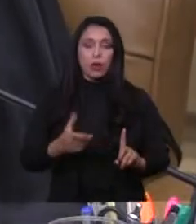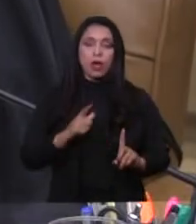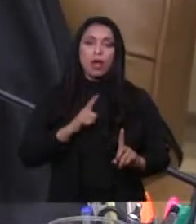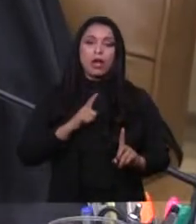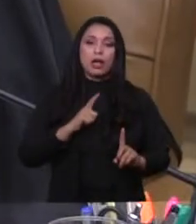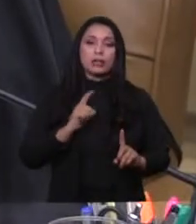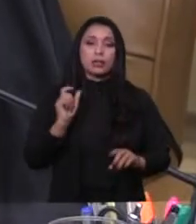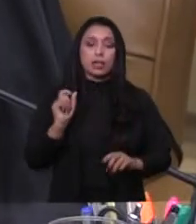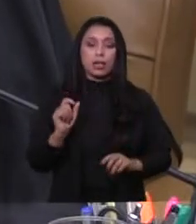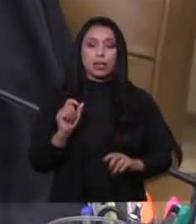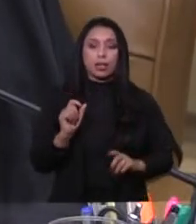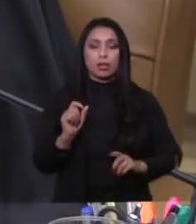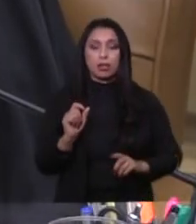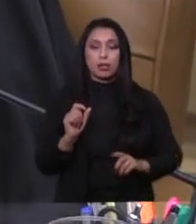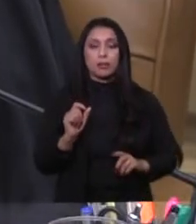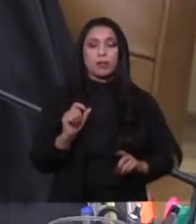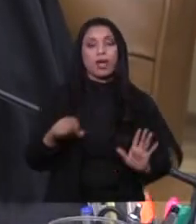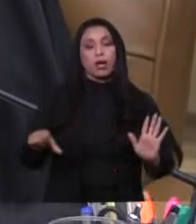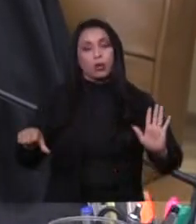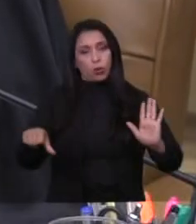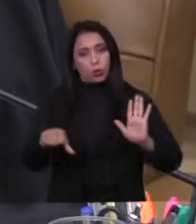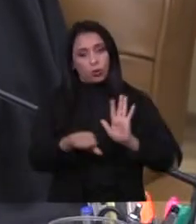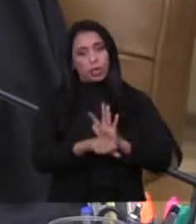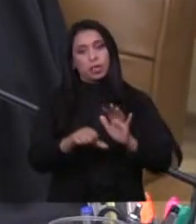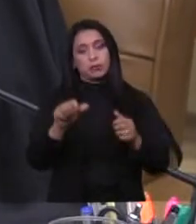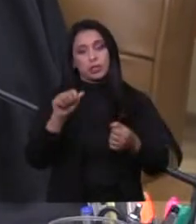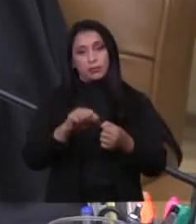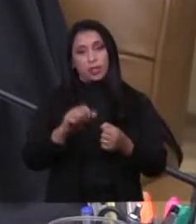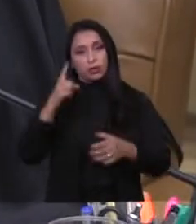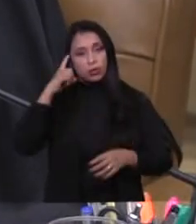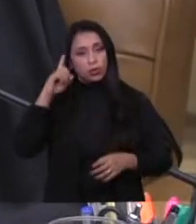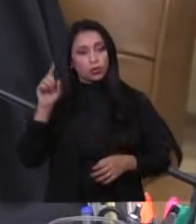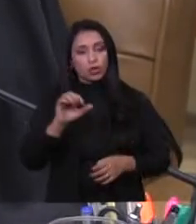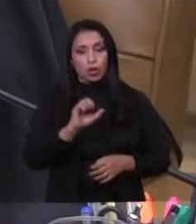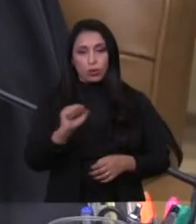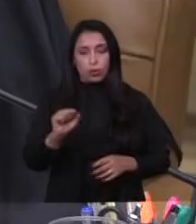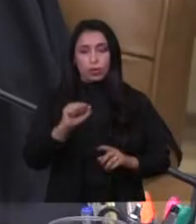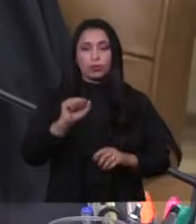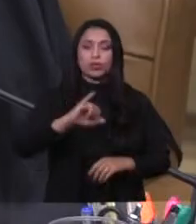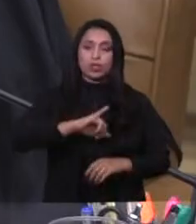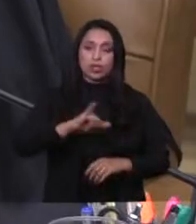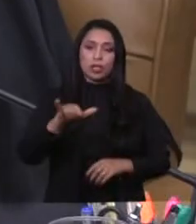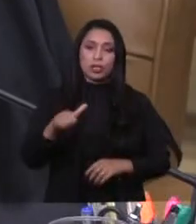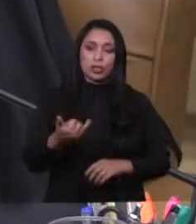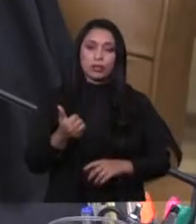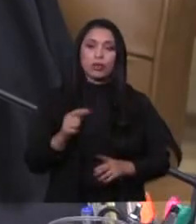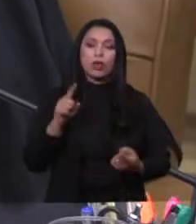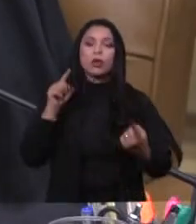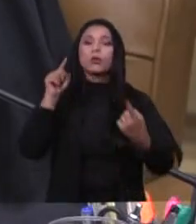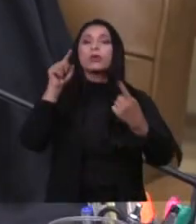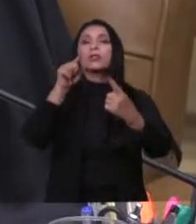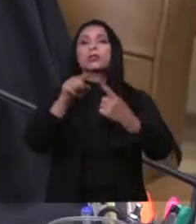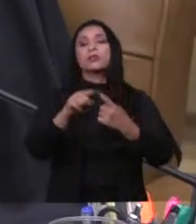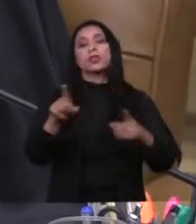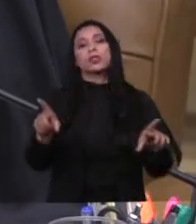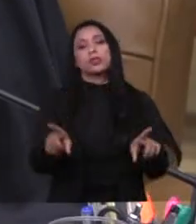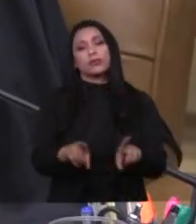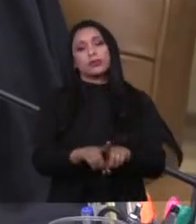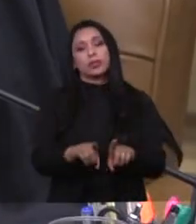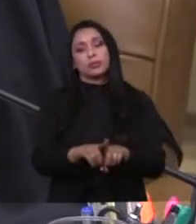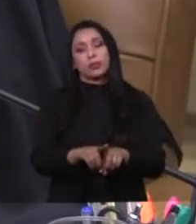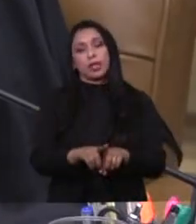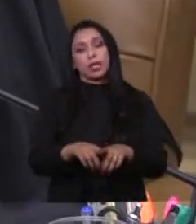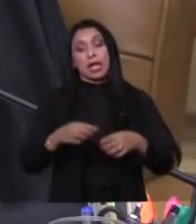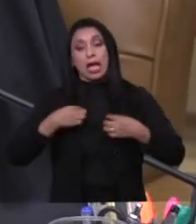estabelecida para a prática dos crimes perpetrados no dia 8 de janeiro. Nesse sentido, além de ter utilizado